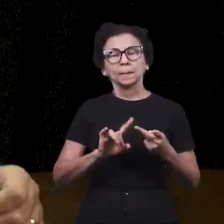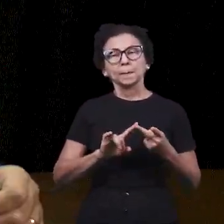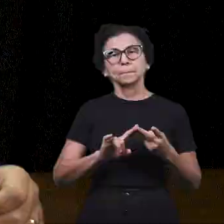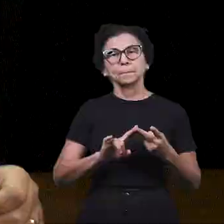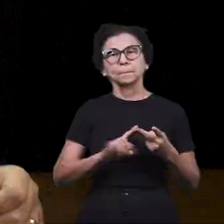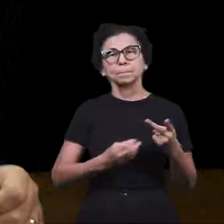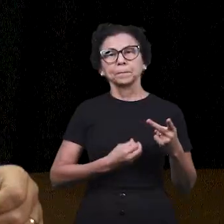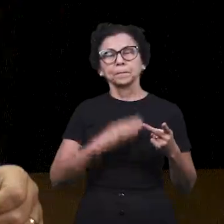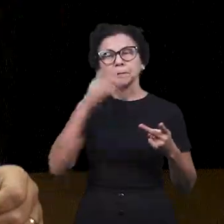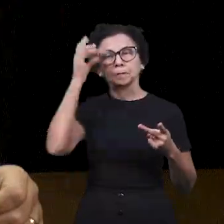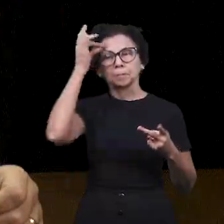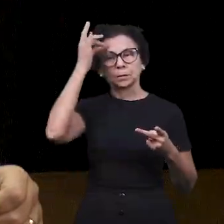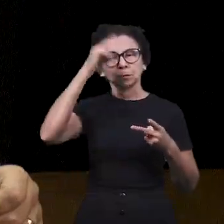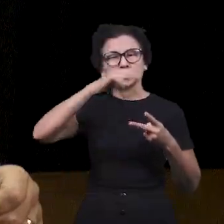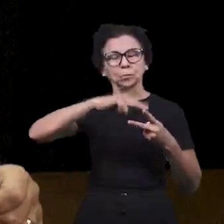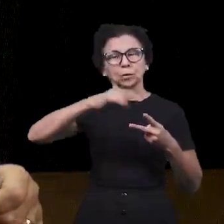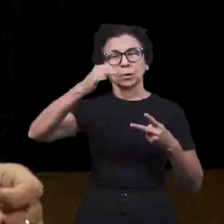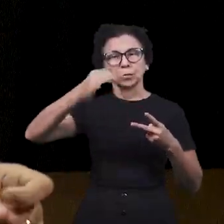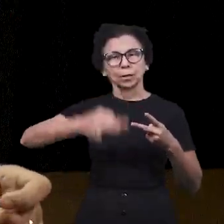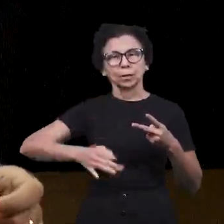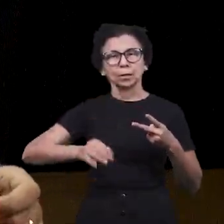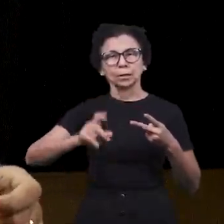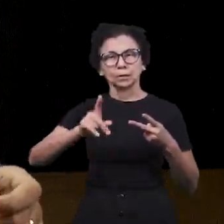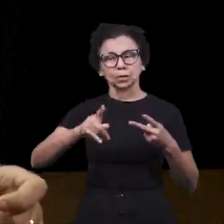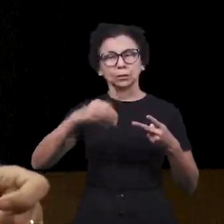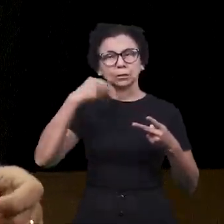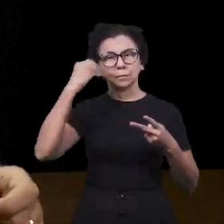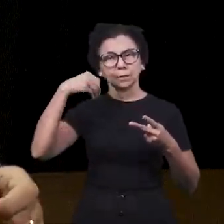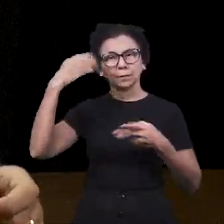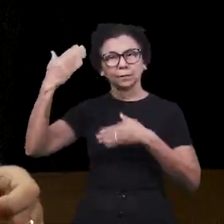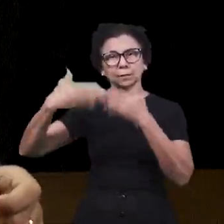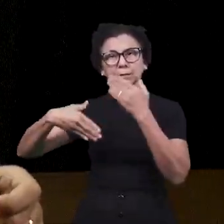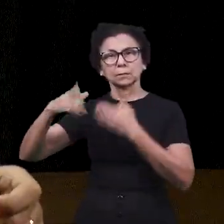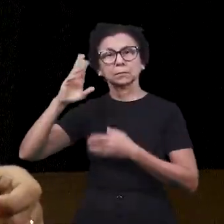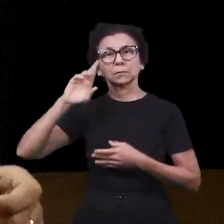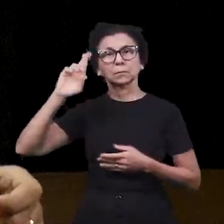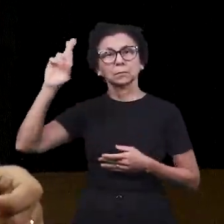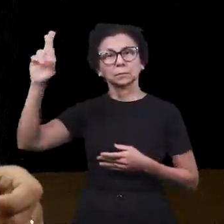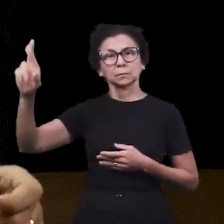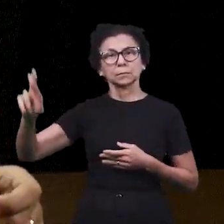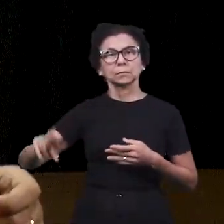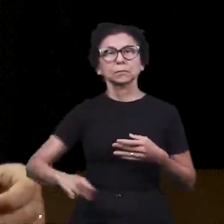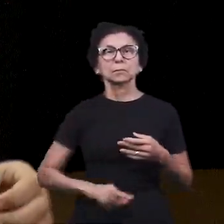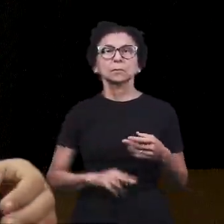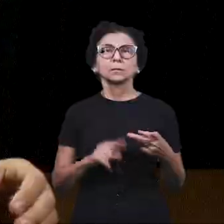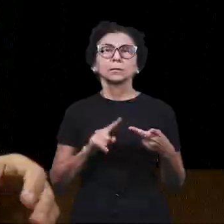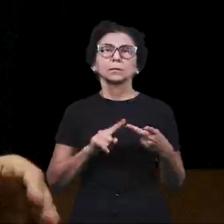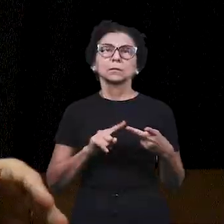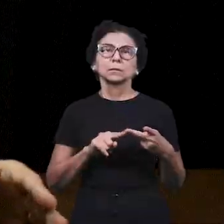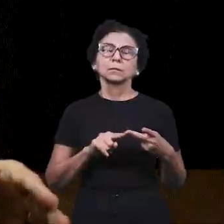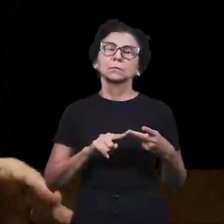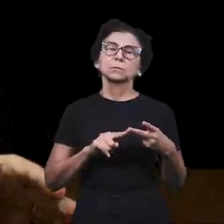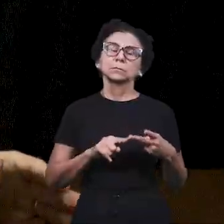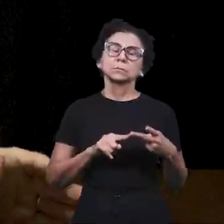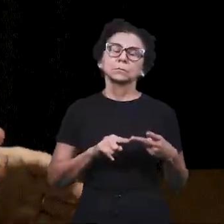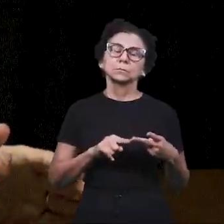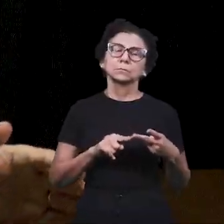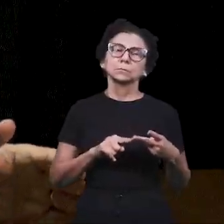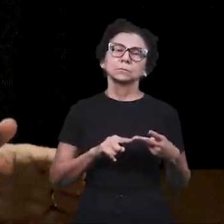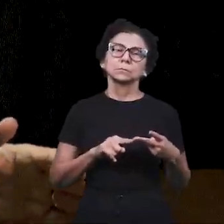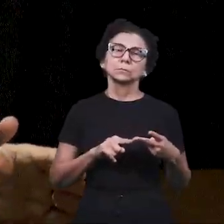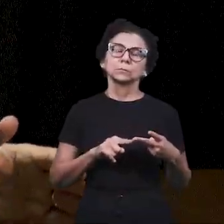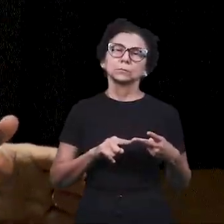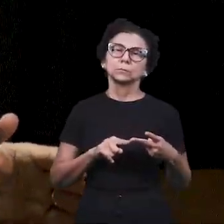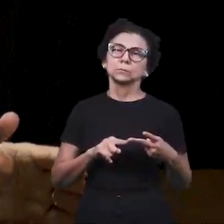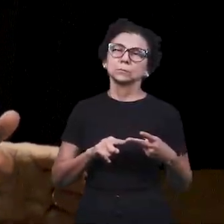a vida espiritual consolidada, com experiências na presença do Senhor, aí o Senhor ele começa em paralelo a